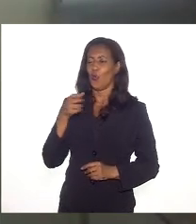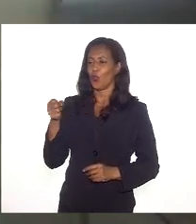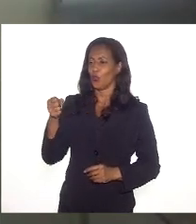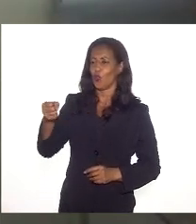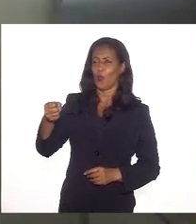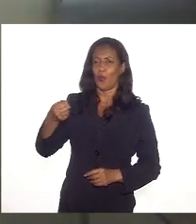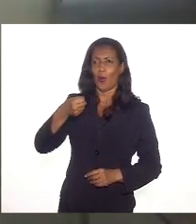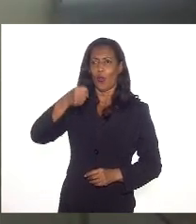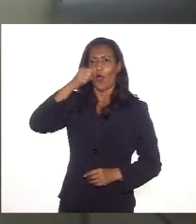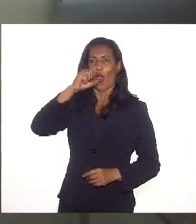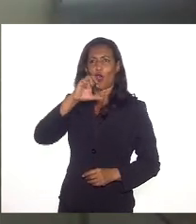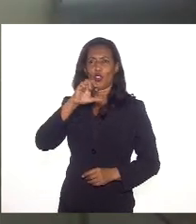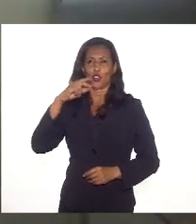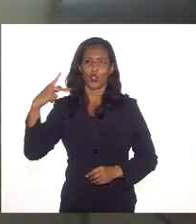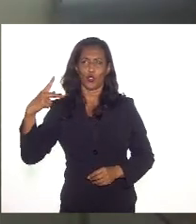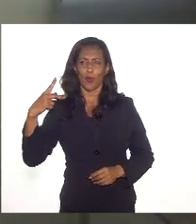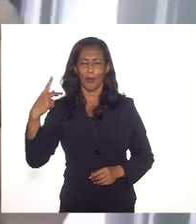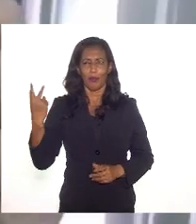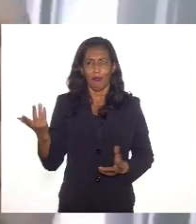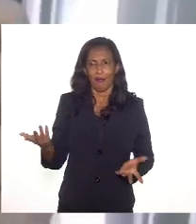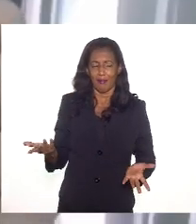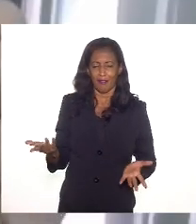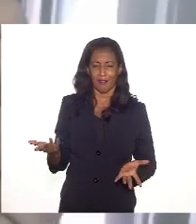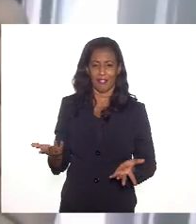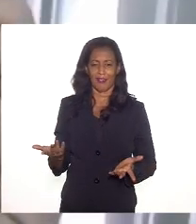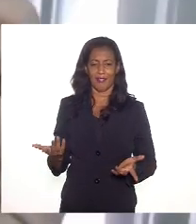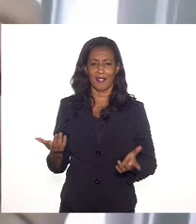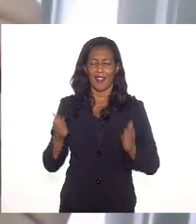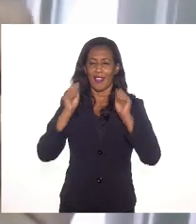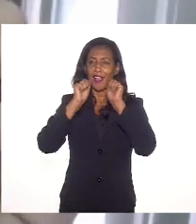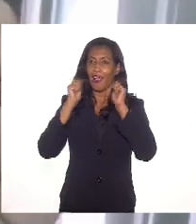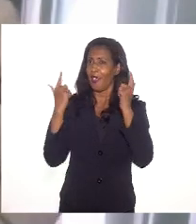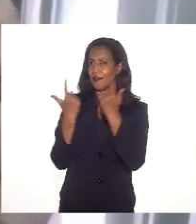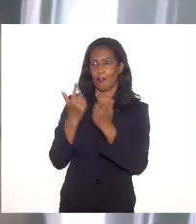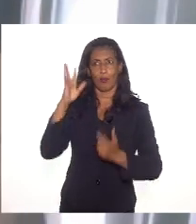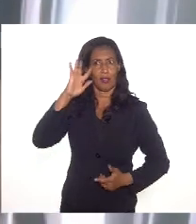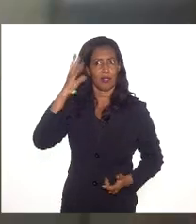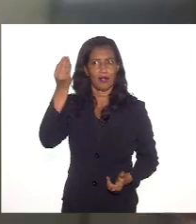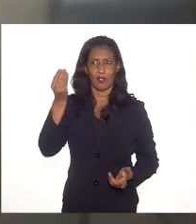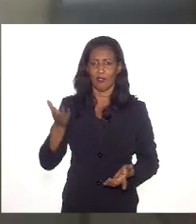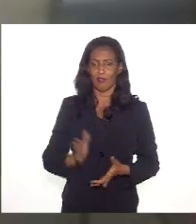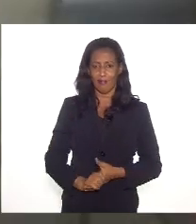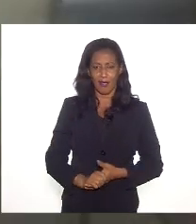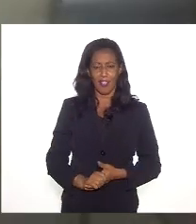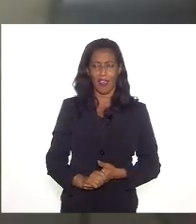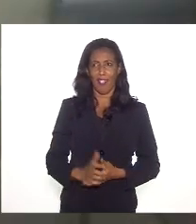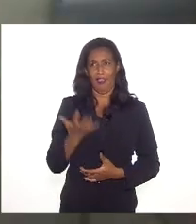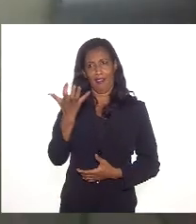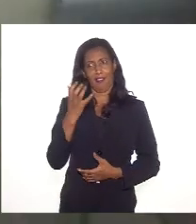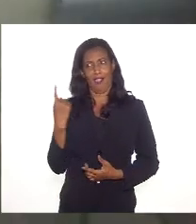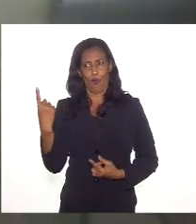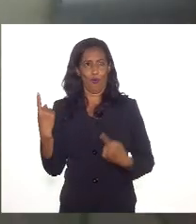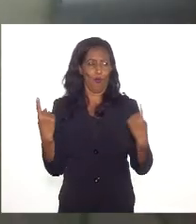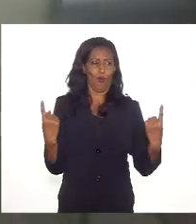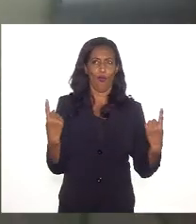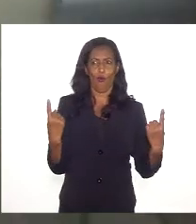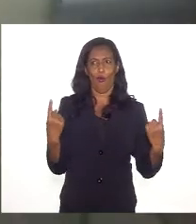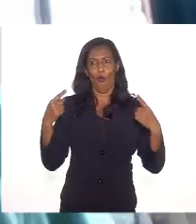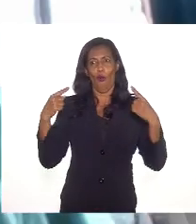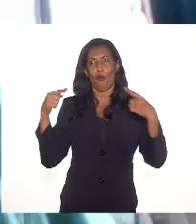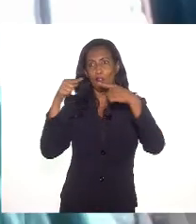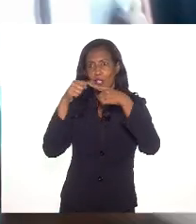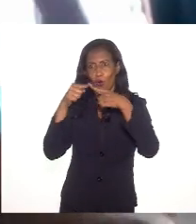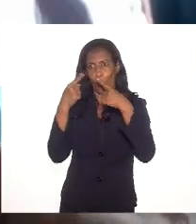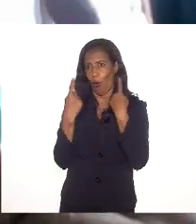não dá, né? Claro que esse A Assembleia tem que se decidir. Se quer uma coisa ou outra. Ou é a favor ou é contra o